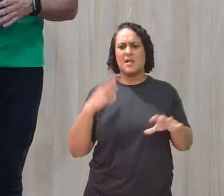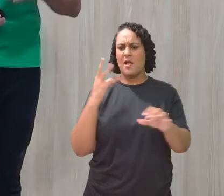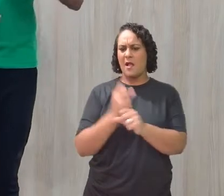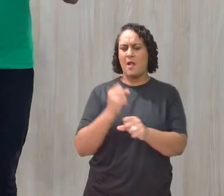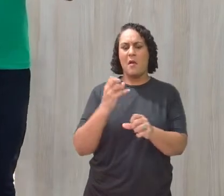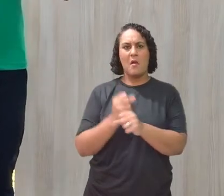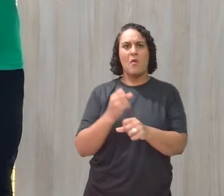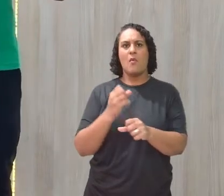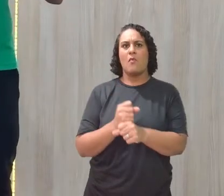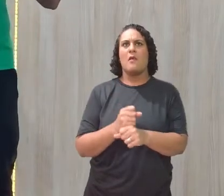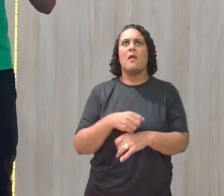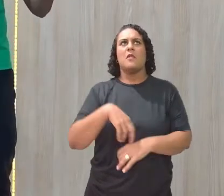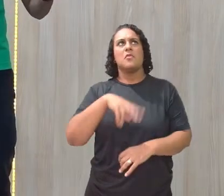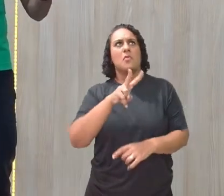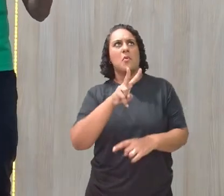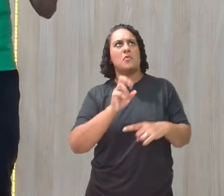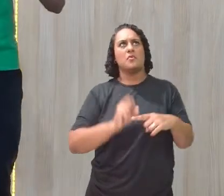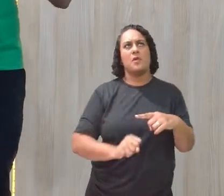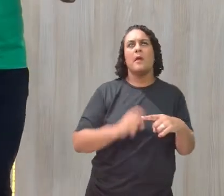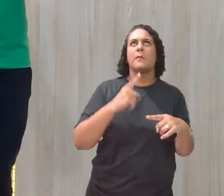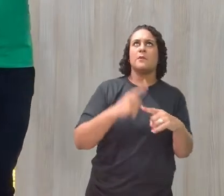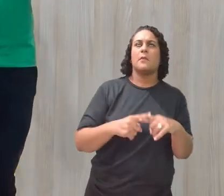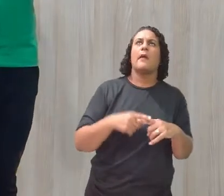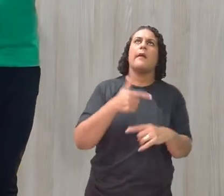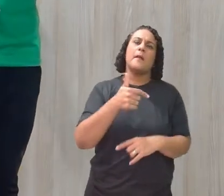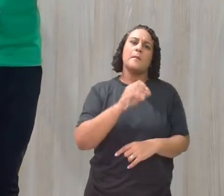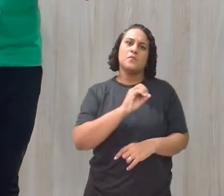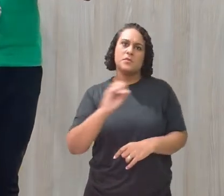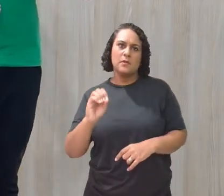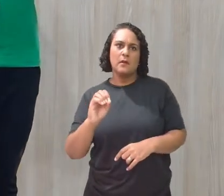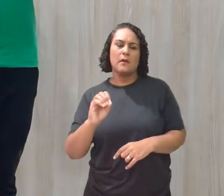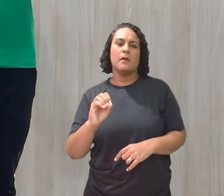fazer lá 2/8, multiplicaria por